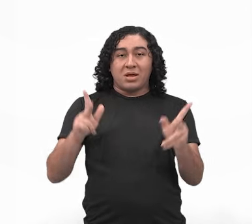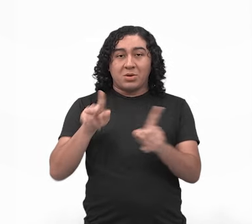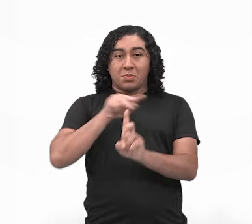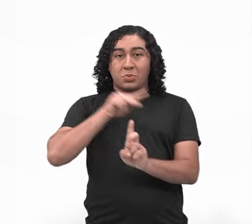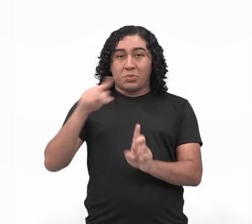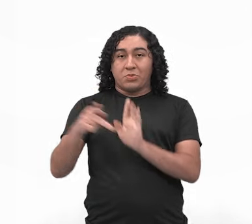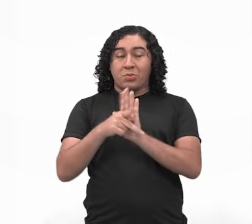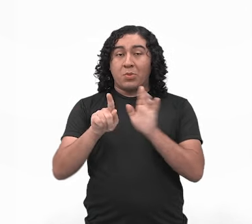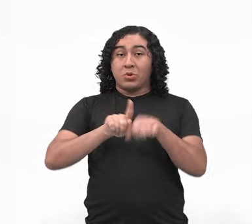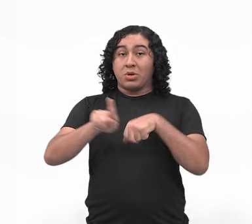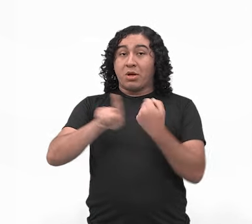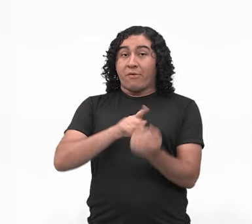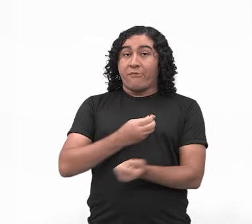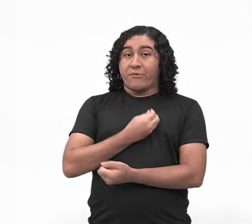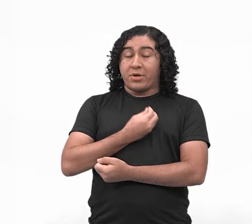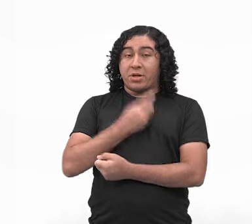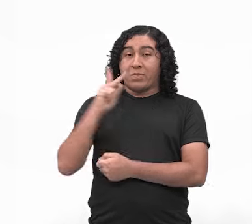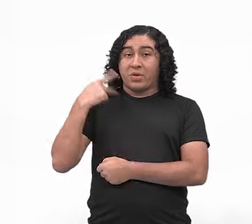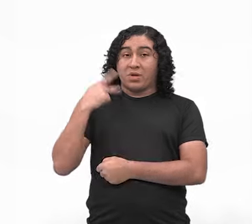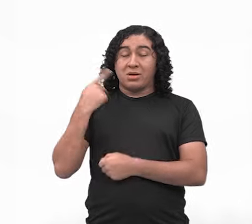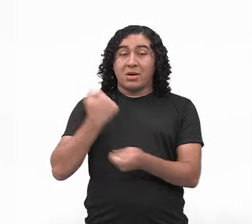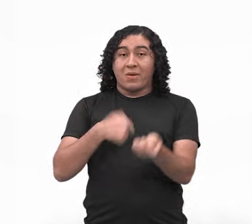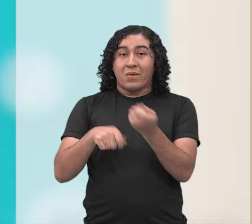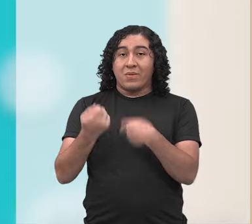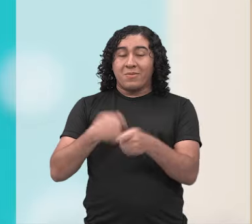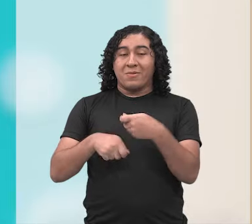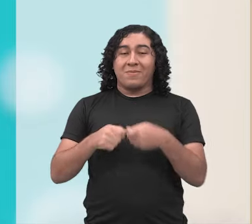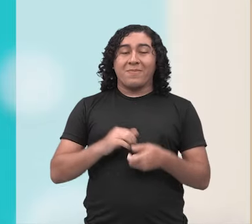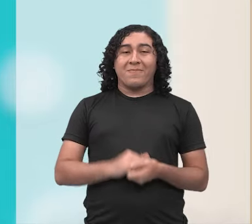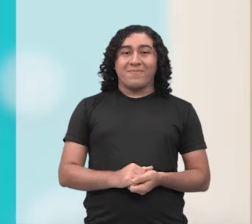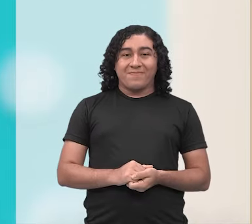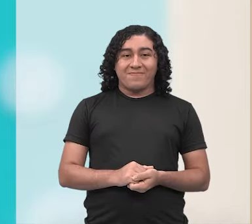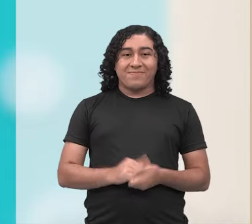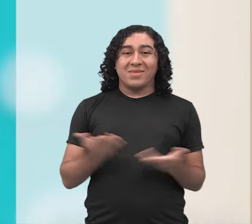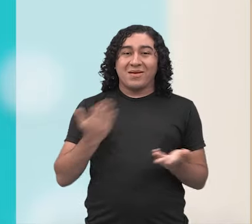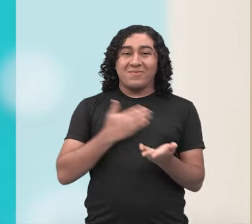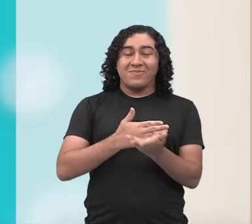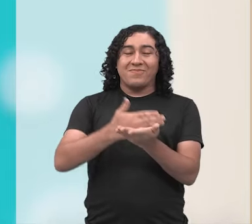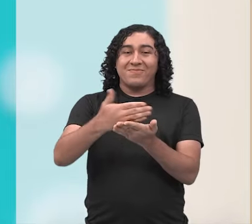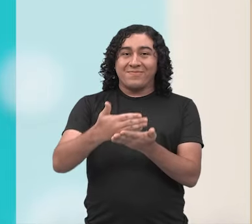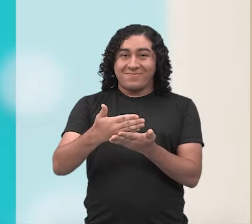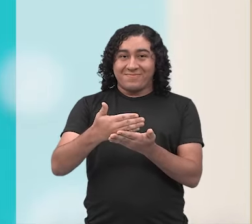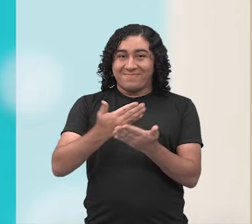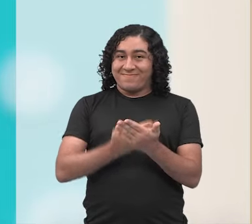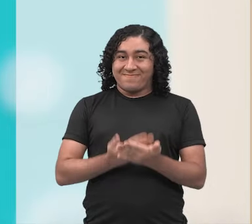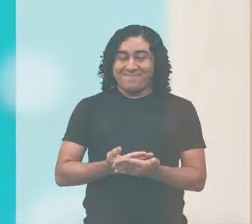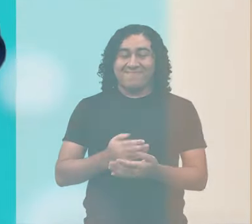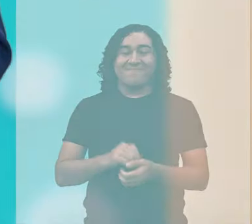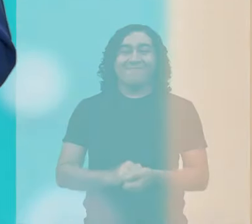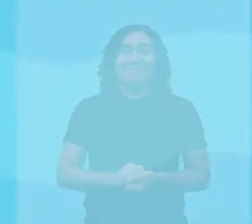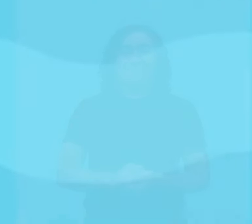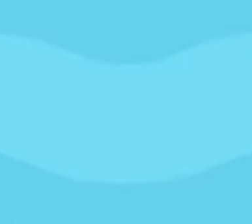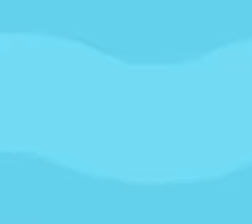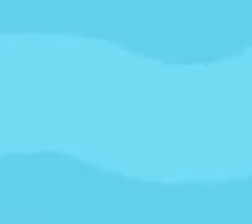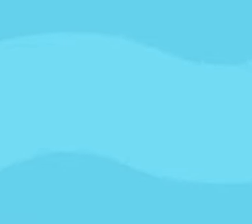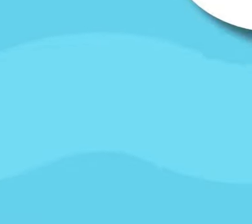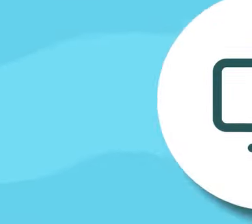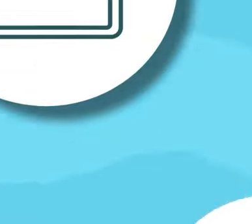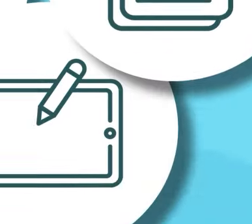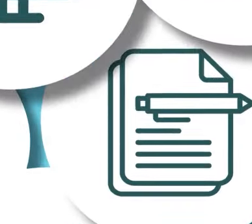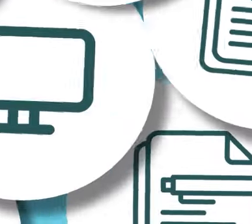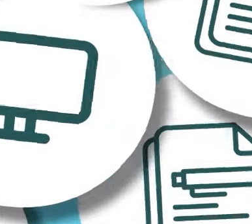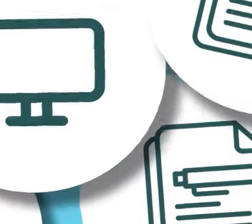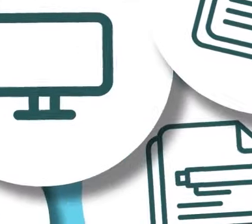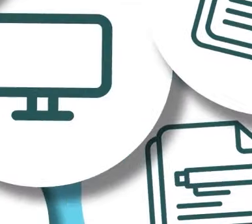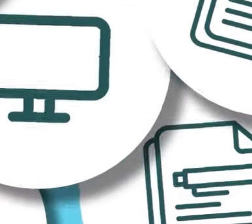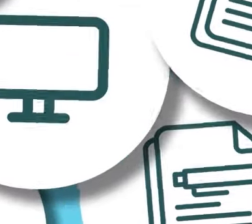vida social, política e econômica. Agora, vamos dar início à nossa aula.